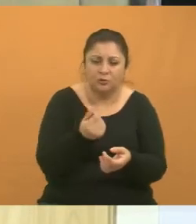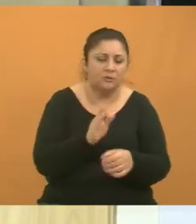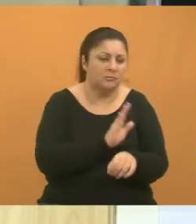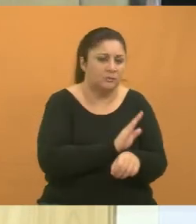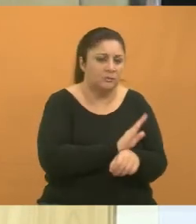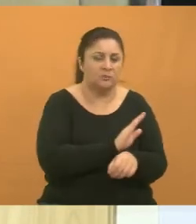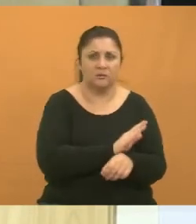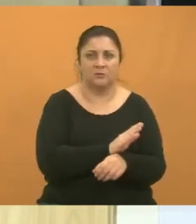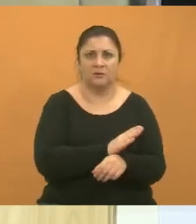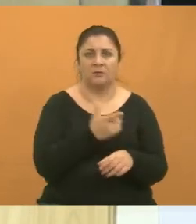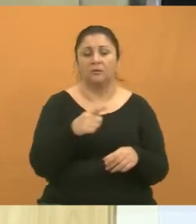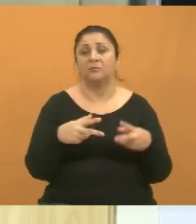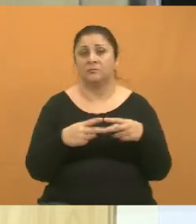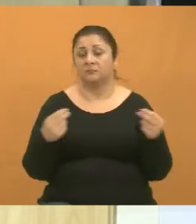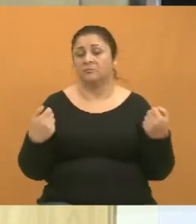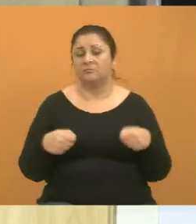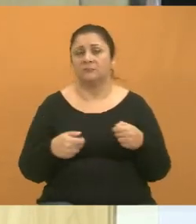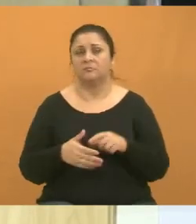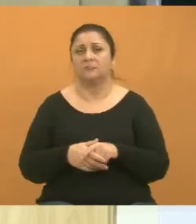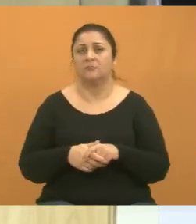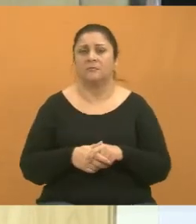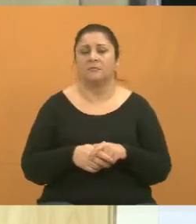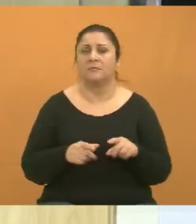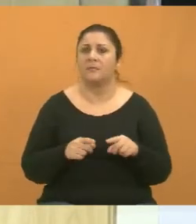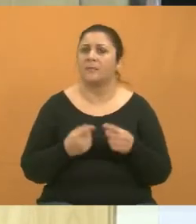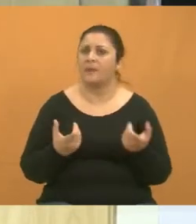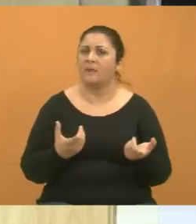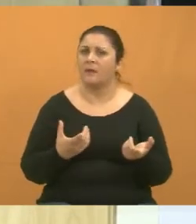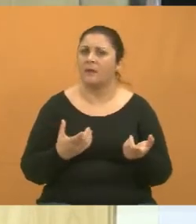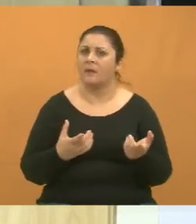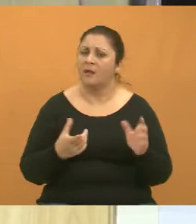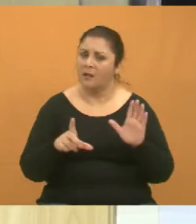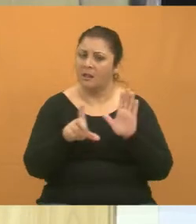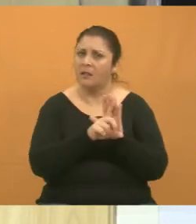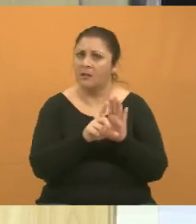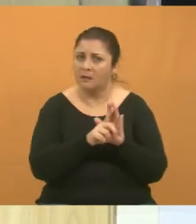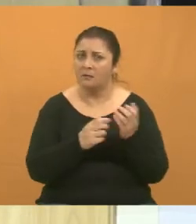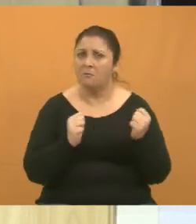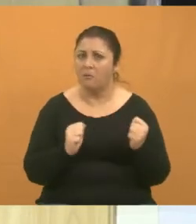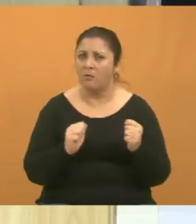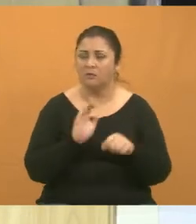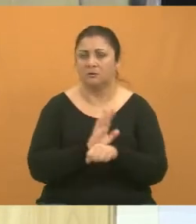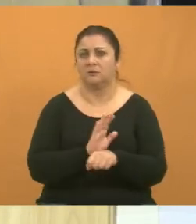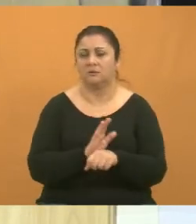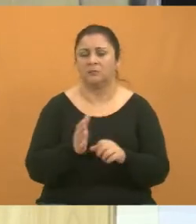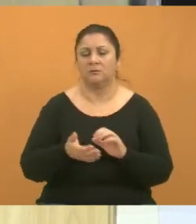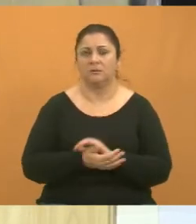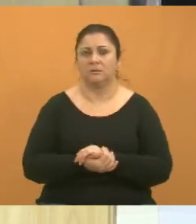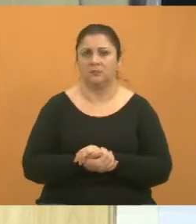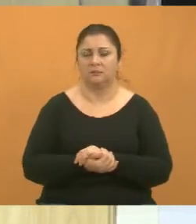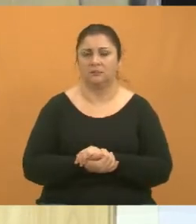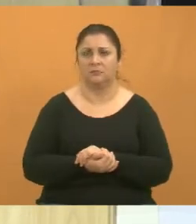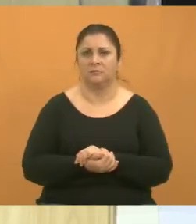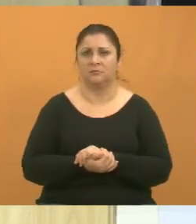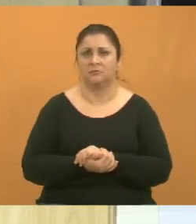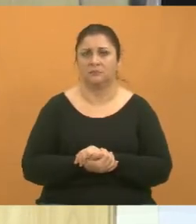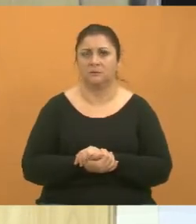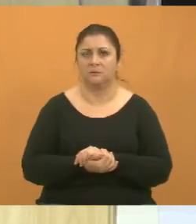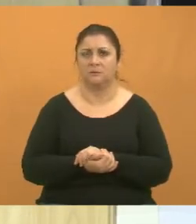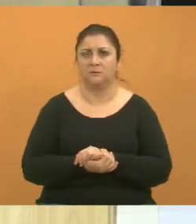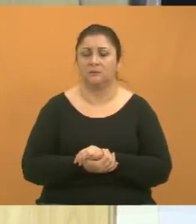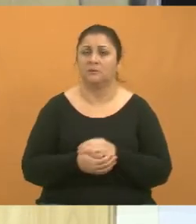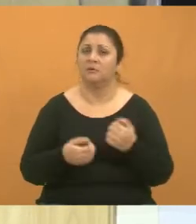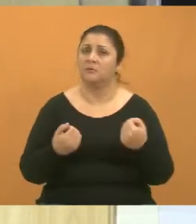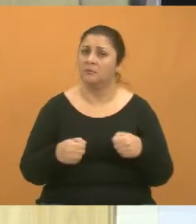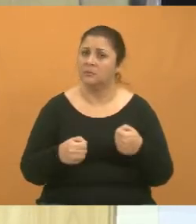outras coisas que precisam. Mas essa forma legal que nós temos por lei, ela deve